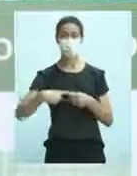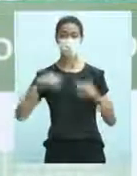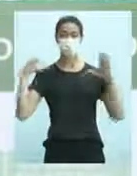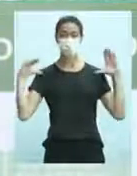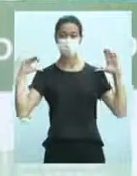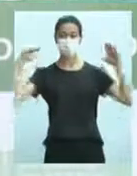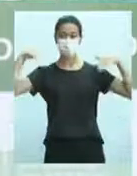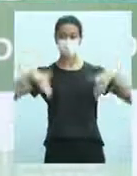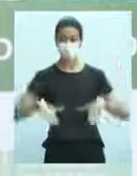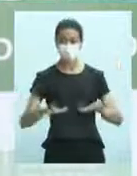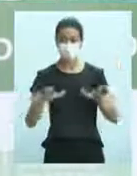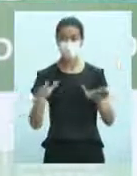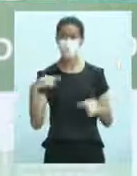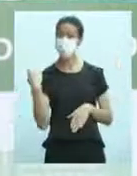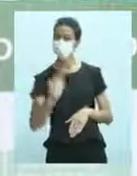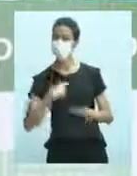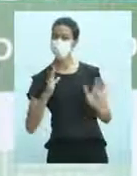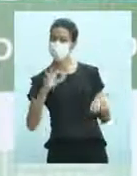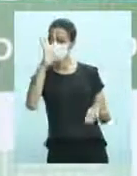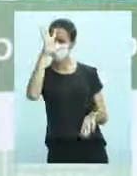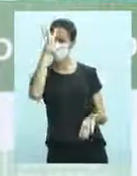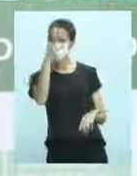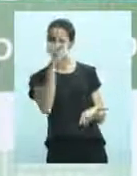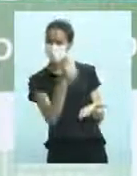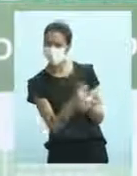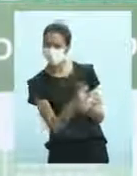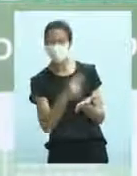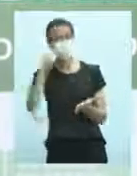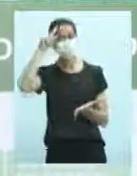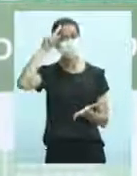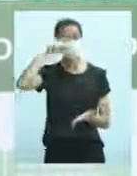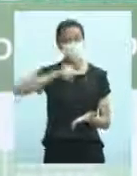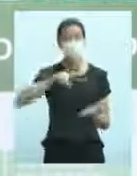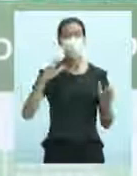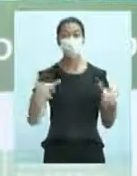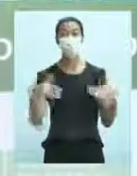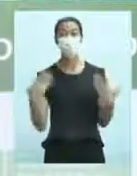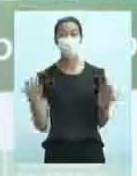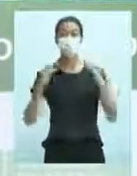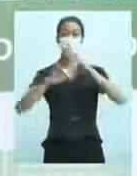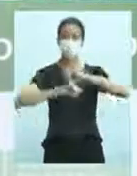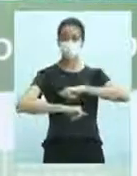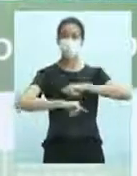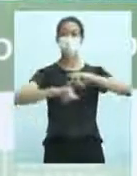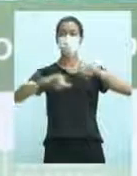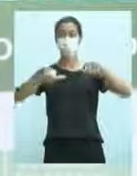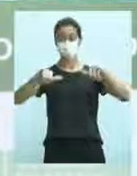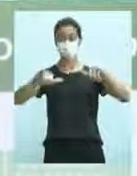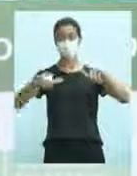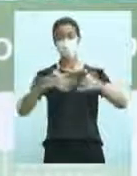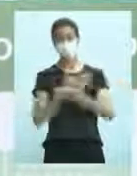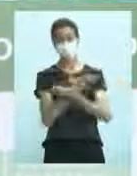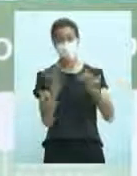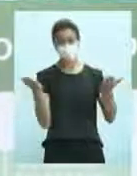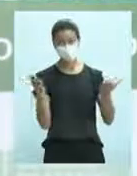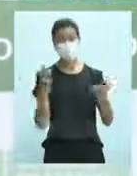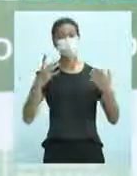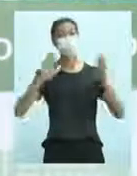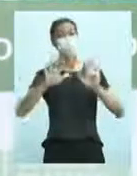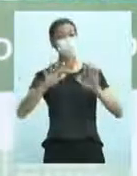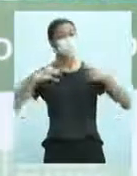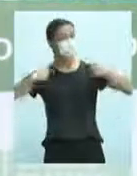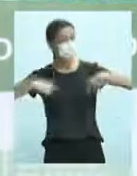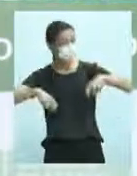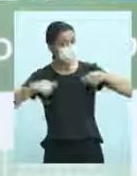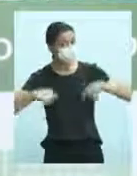dias e o e a data a gente vai dar uma publicidade mesmo que essa saída vai ter que ser feita com todos